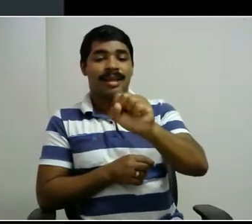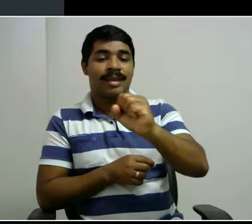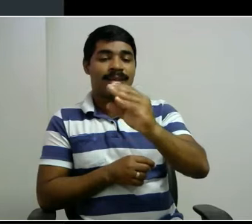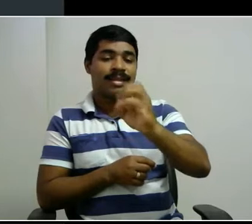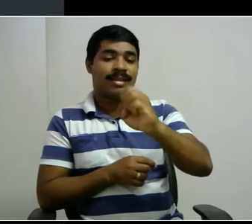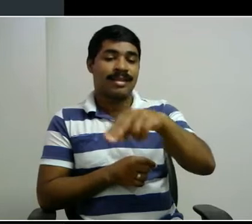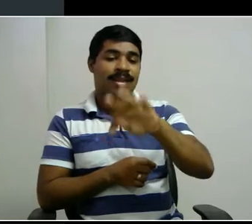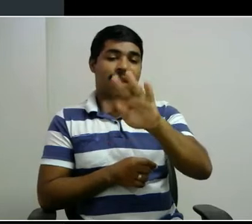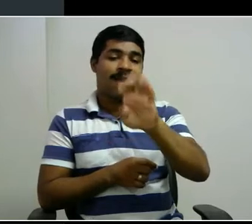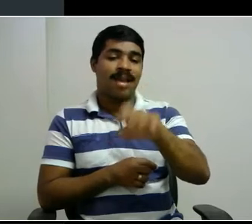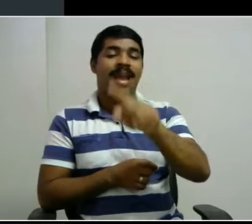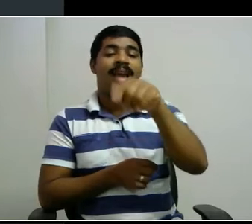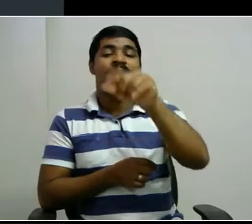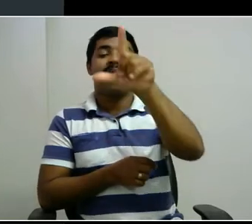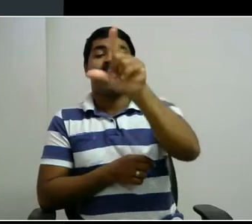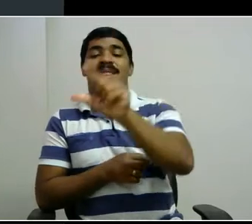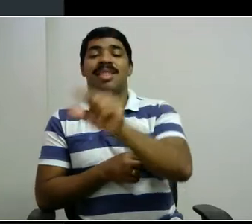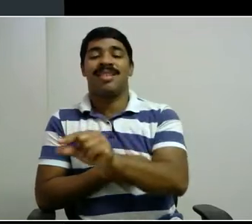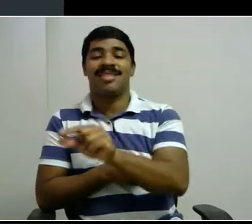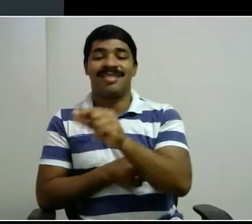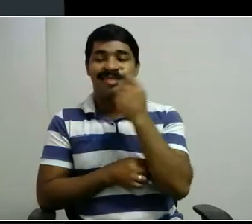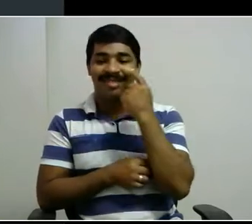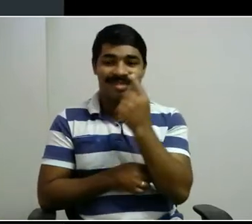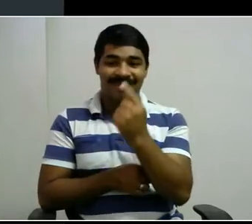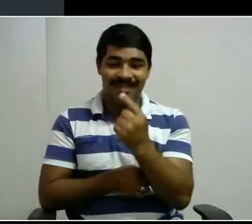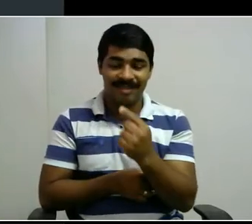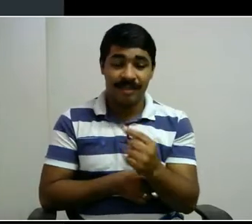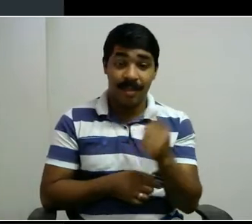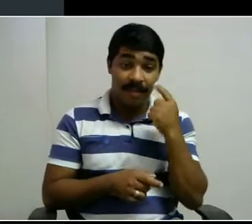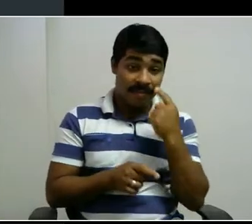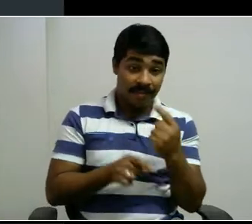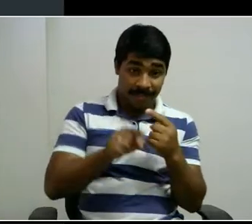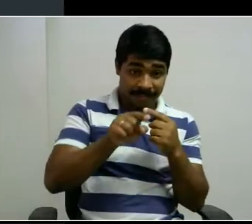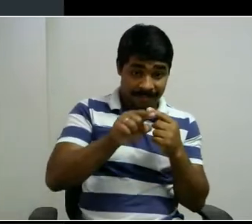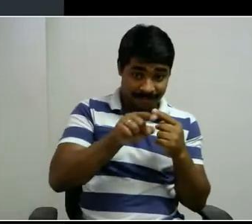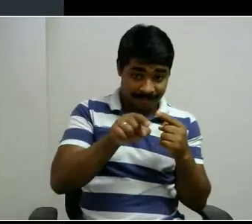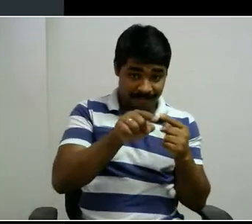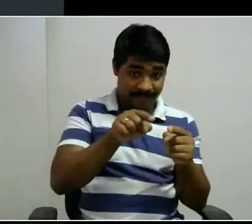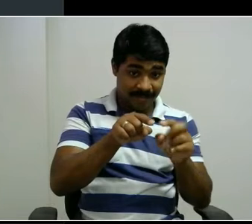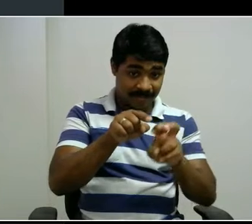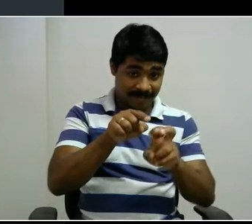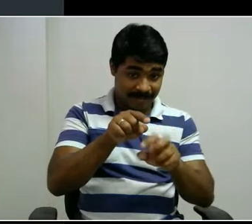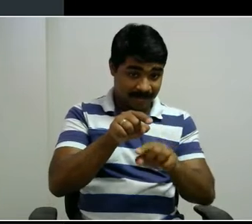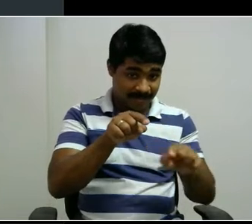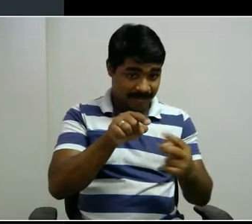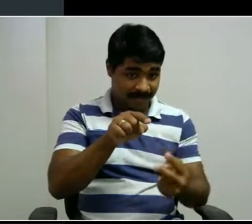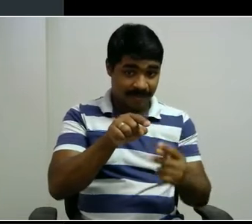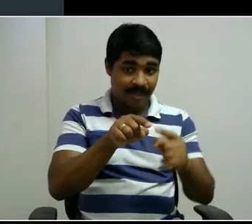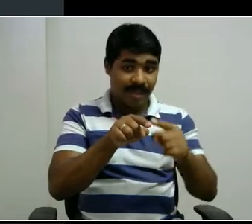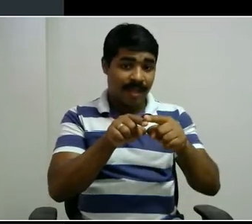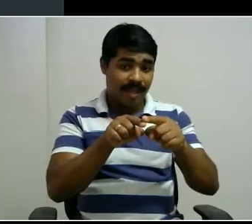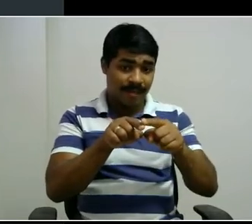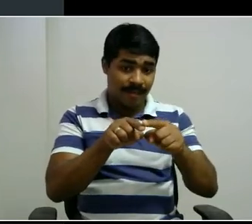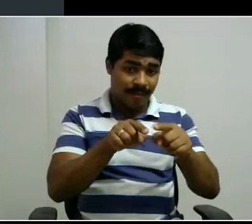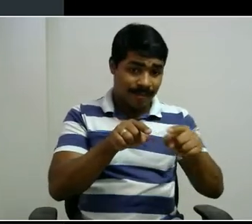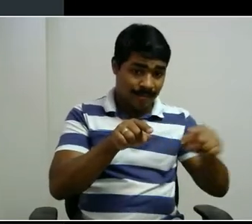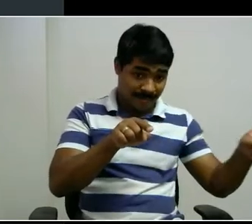estar para frente, a estar para cima do eixo x? Foi daqui para frente, ou seja, daqui para cá, ó, tudo é positivo.